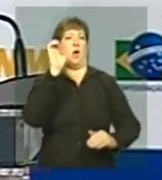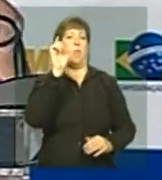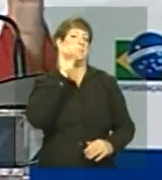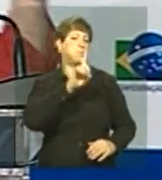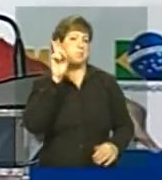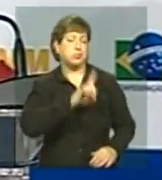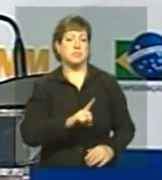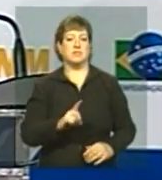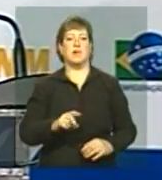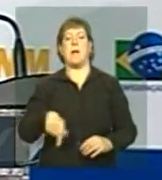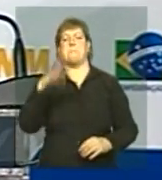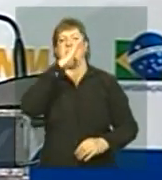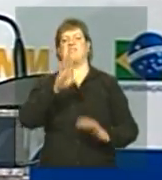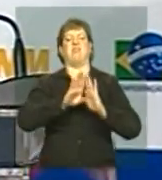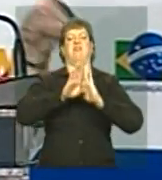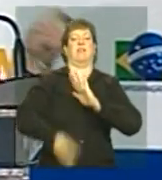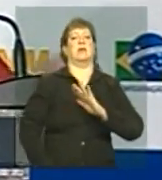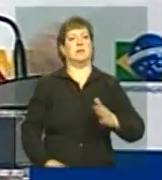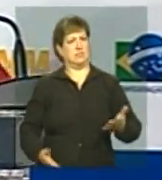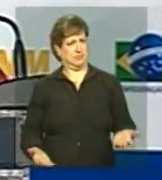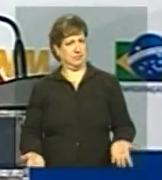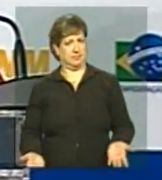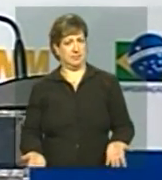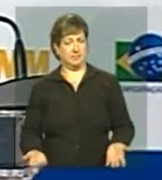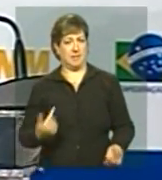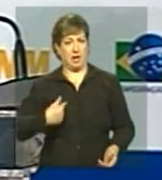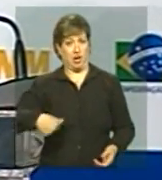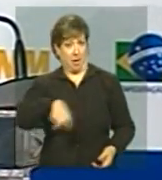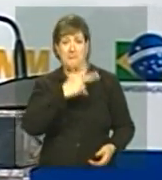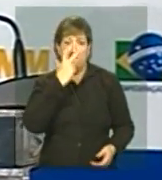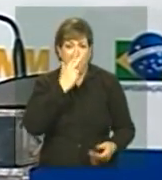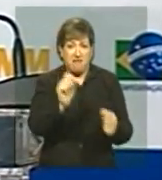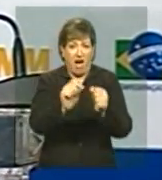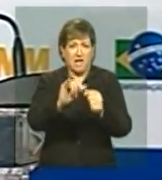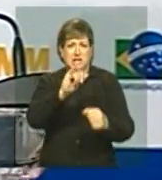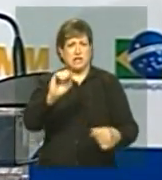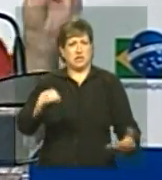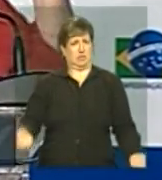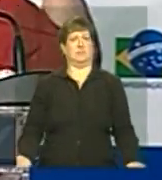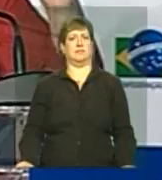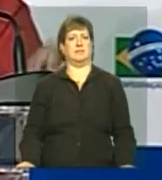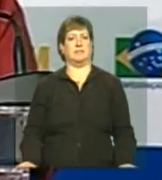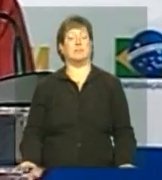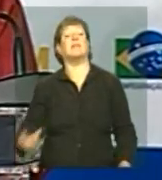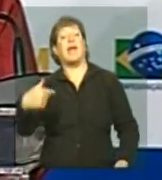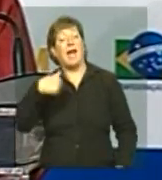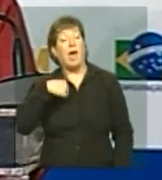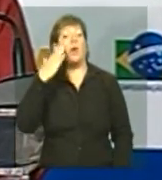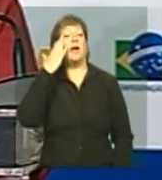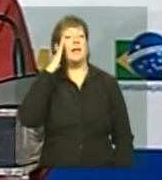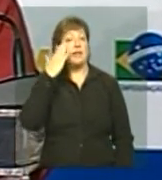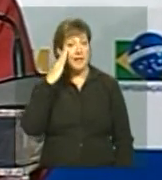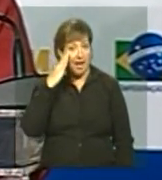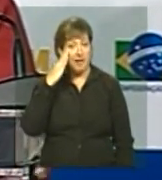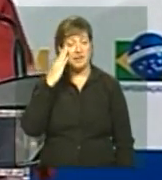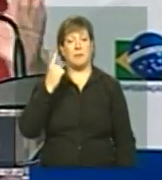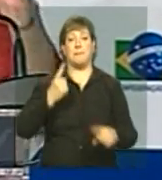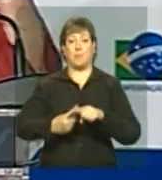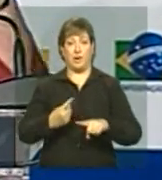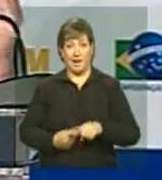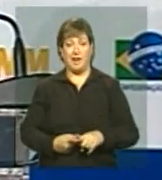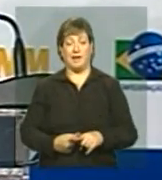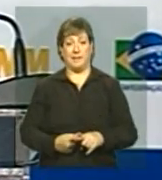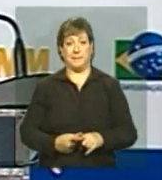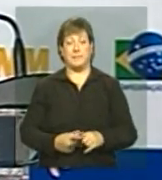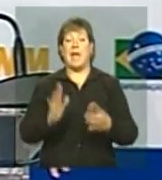e desvalorizando o trabalho brasileiro feito aqui no Brasil. Eu entendo por que